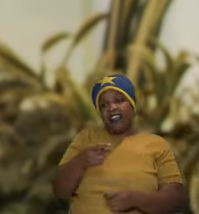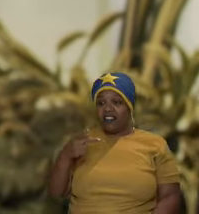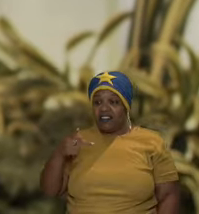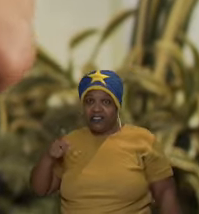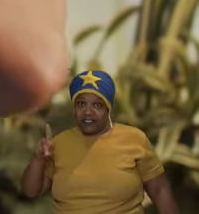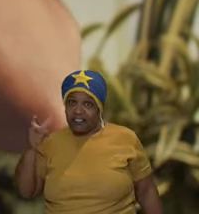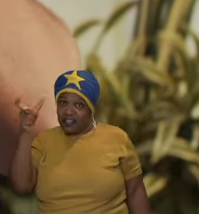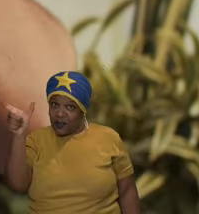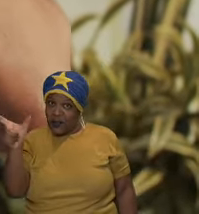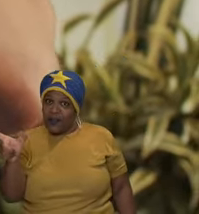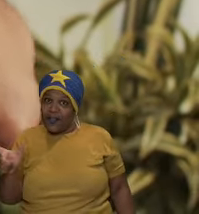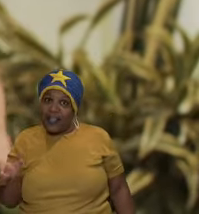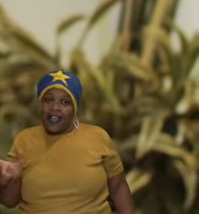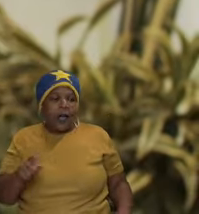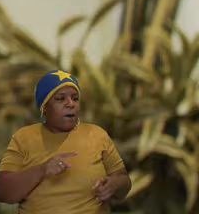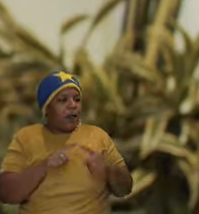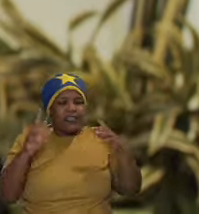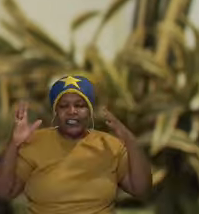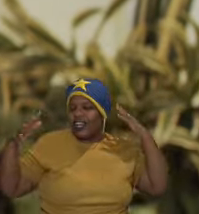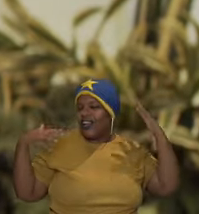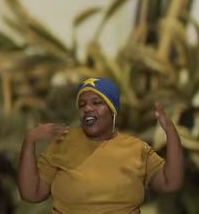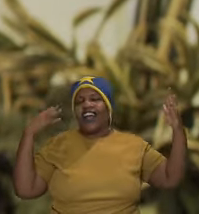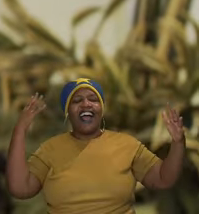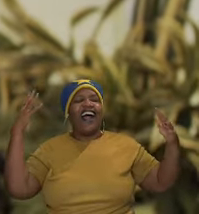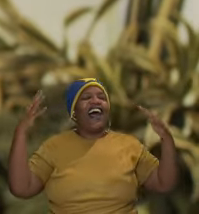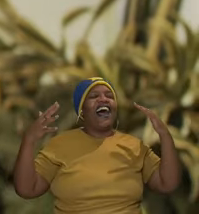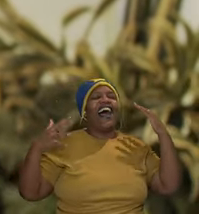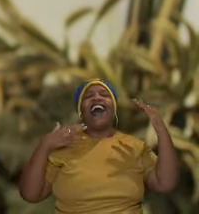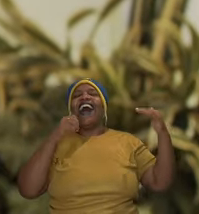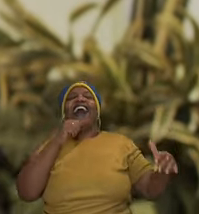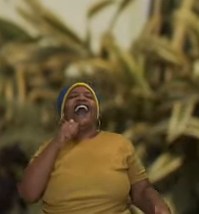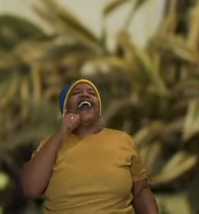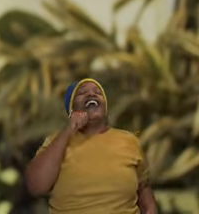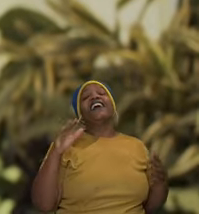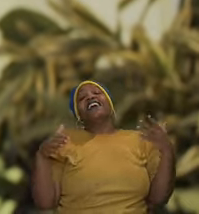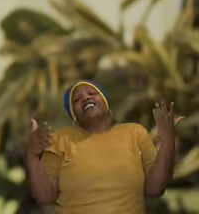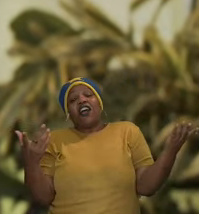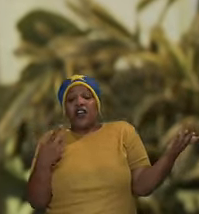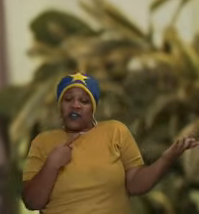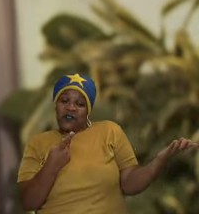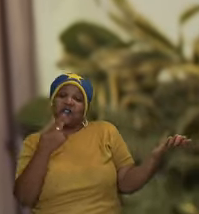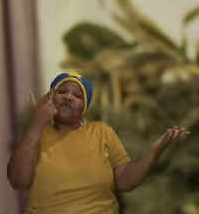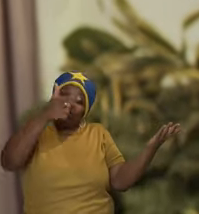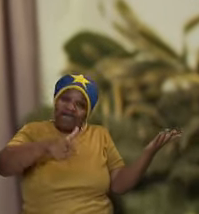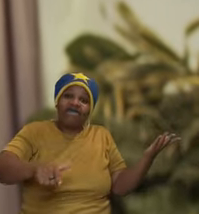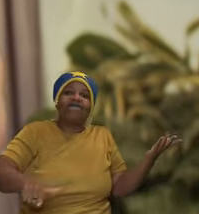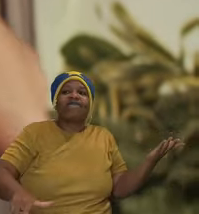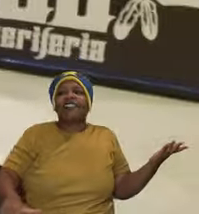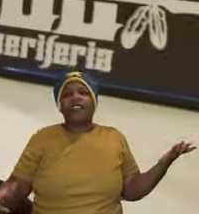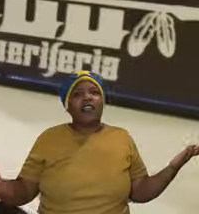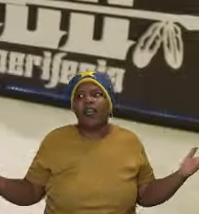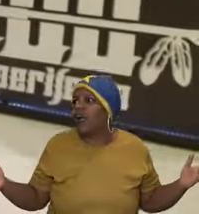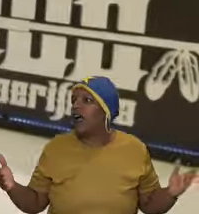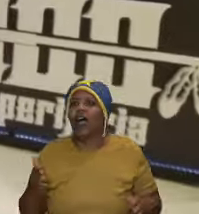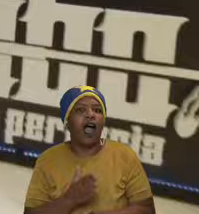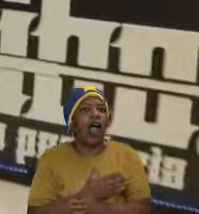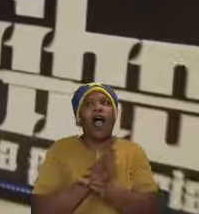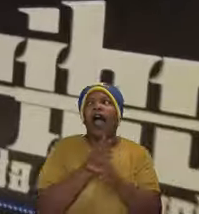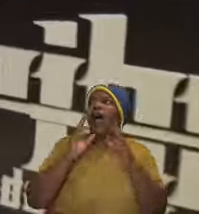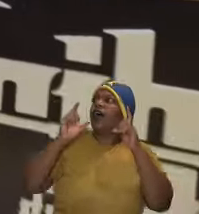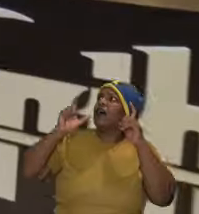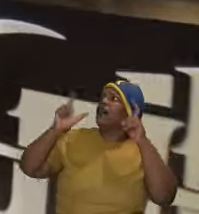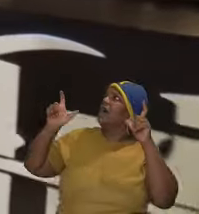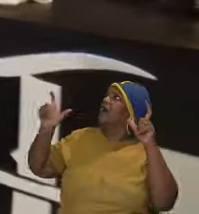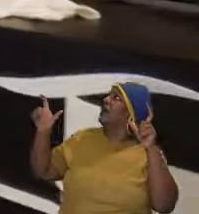seu. Controla, ela te descontrola. E tamo aqui mais uma vez assim. Perdidos em